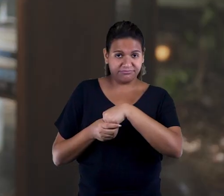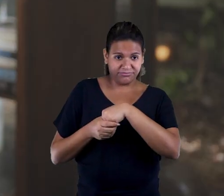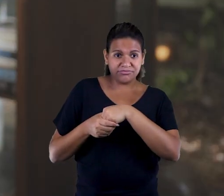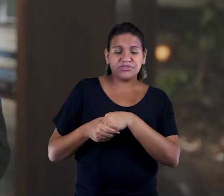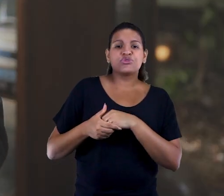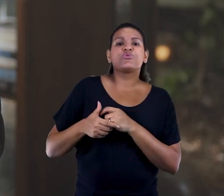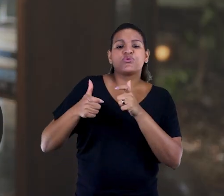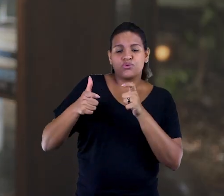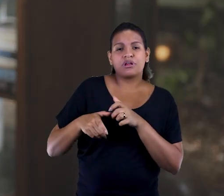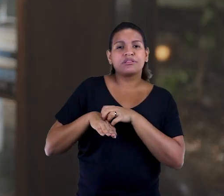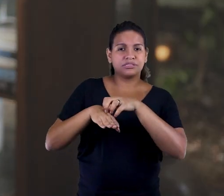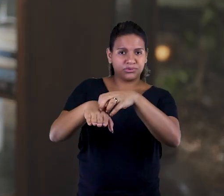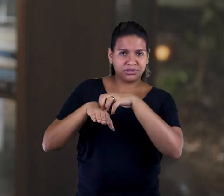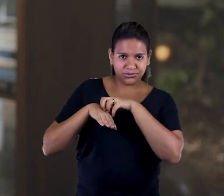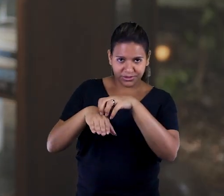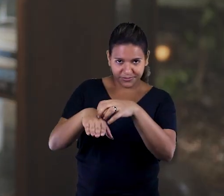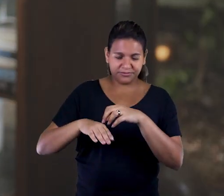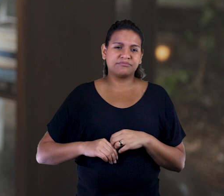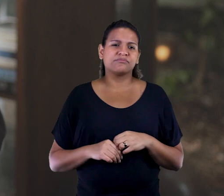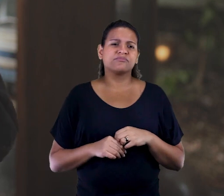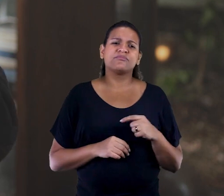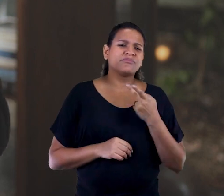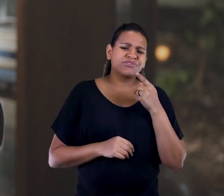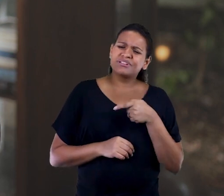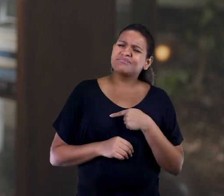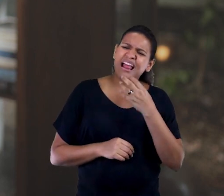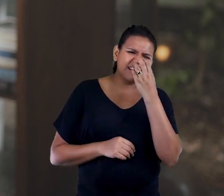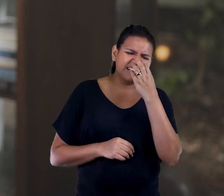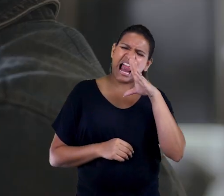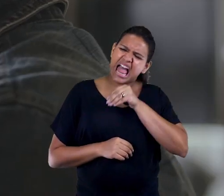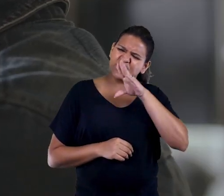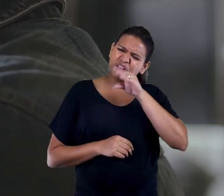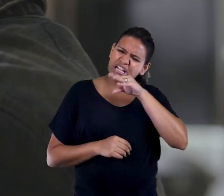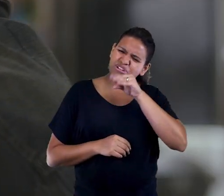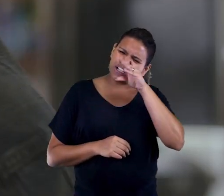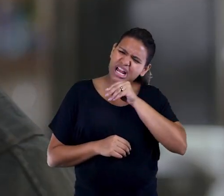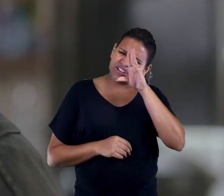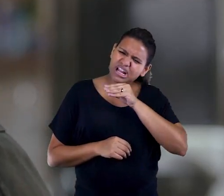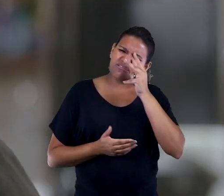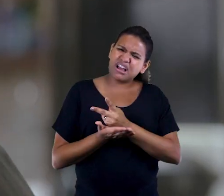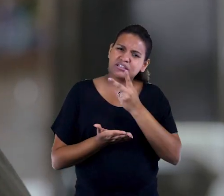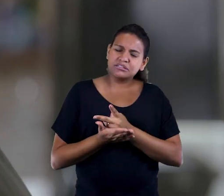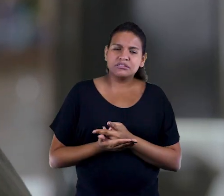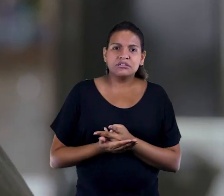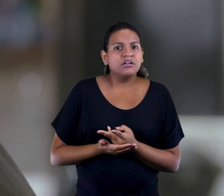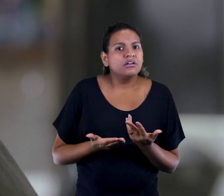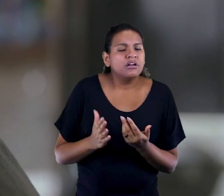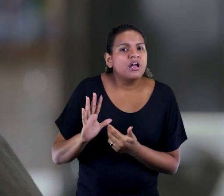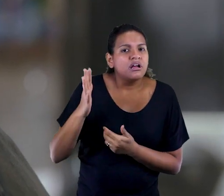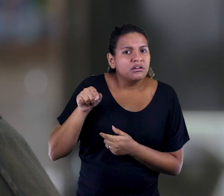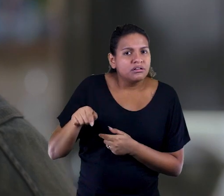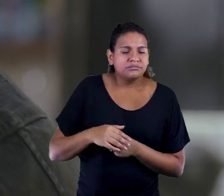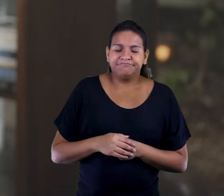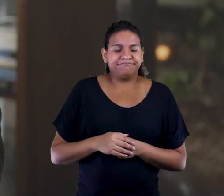transportadora e que o funcionário dessa transportadora falava que ele latia muito. Mas como é que um cara serra 2 pernas